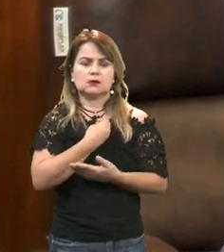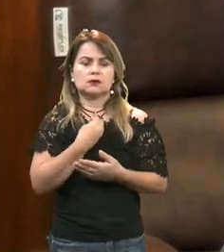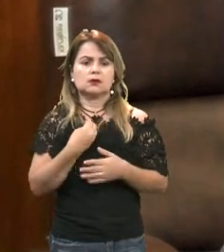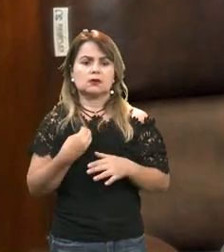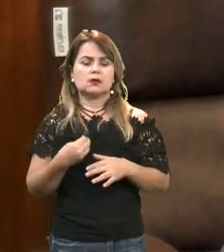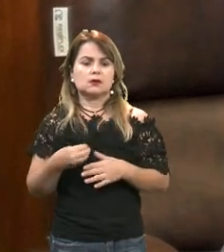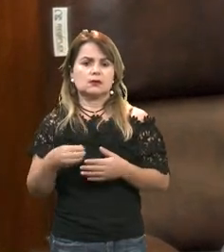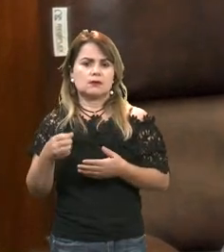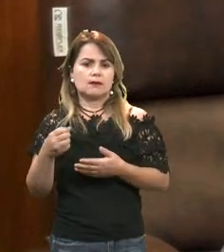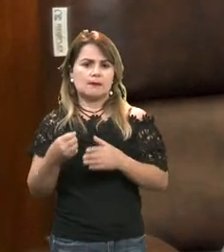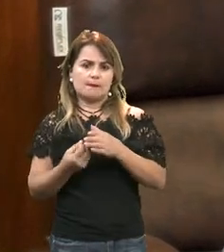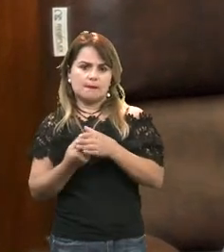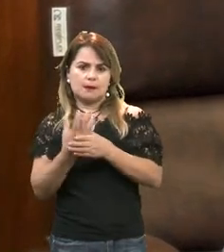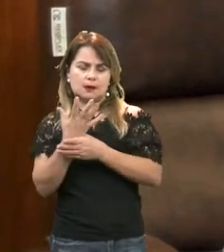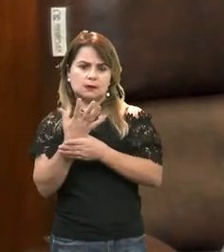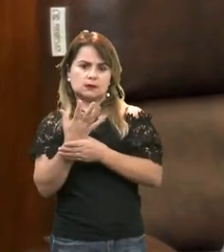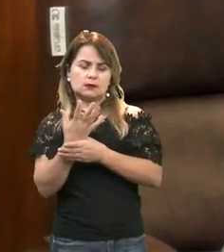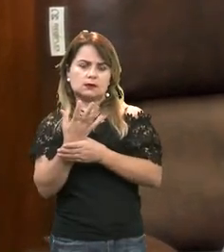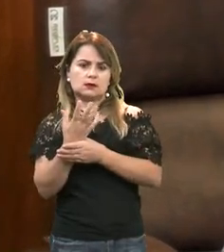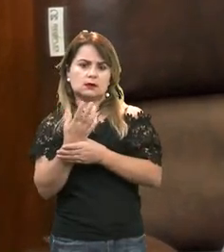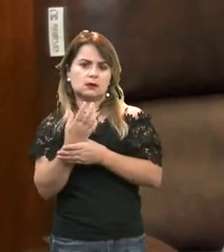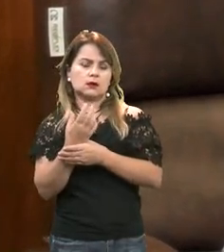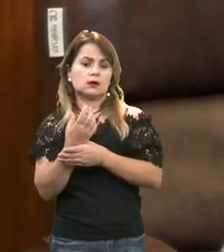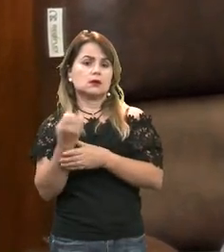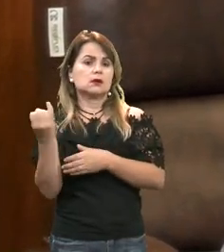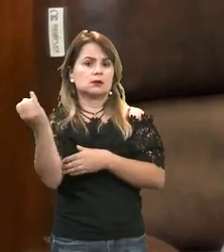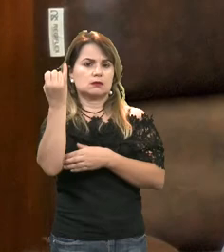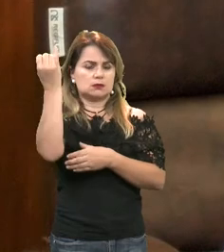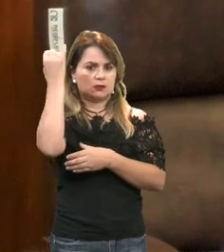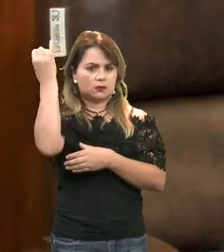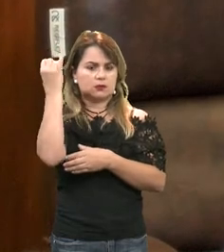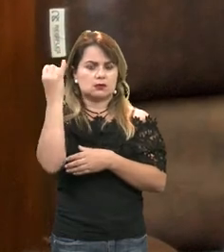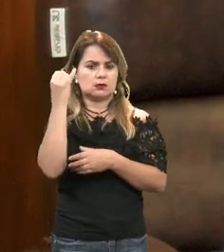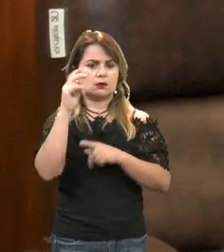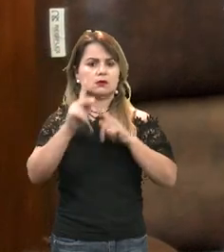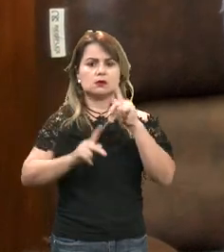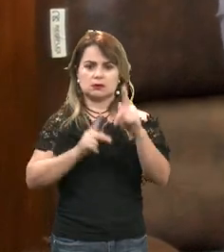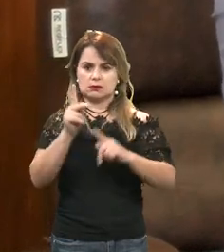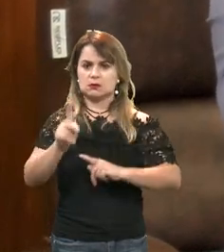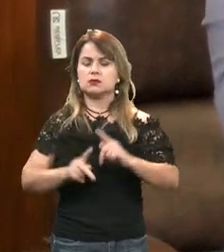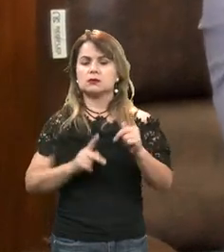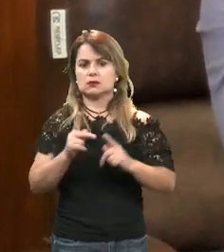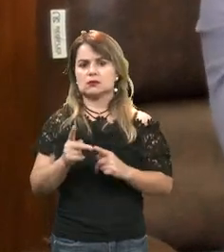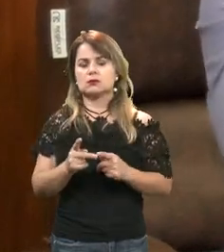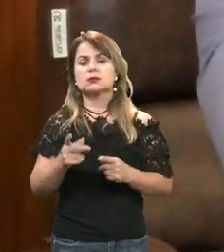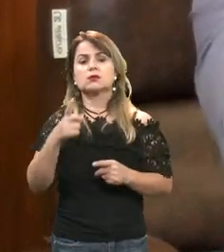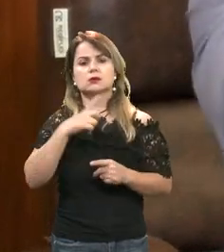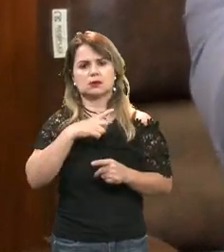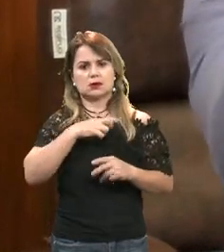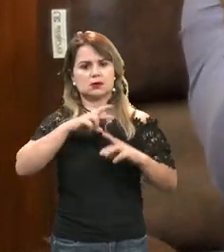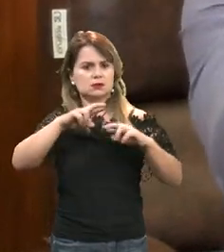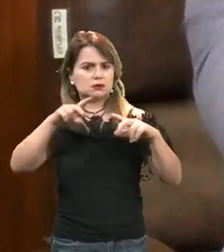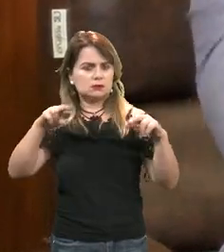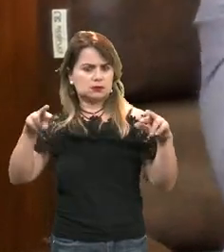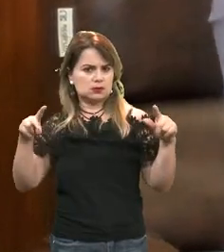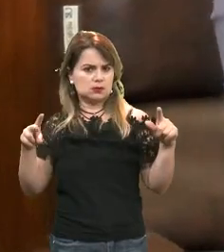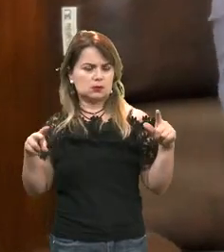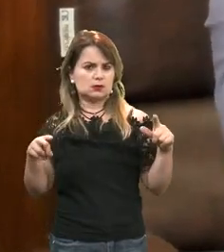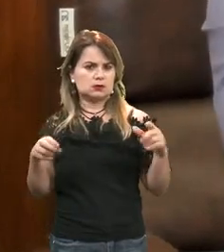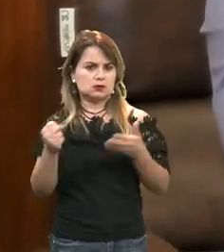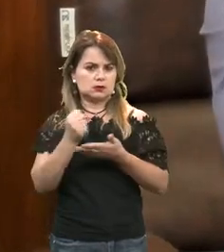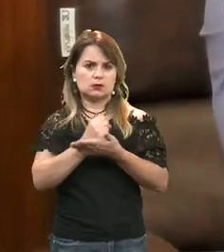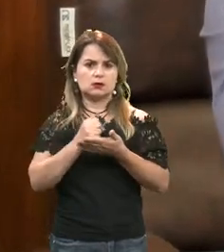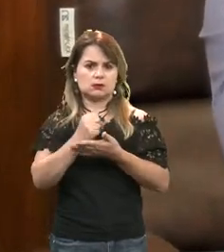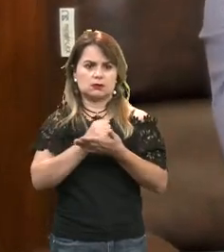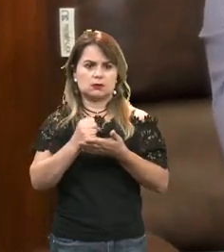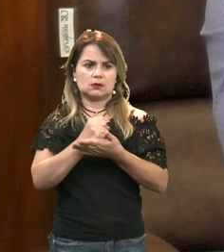arsenal terapêutico é extremamente rico e interessante ao município e aos pacientes. Então, já há alguns modelos em nível fitoterápico. Como a gente não pode